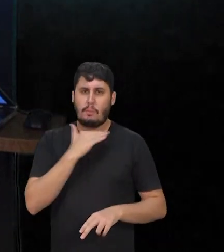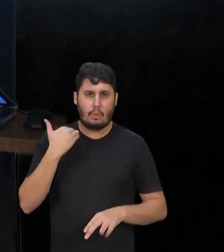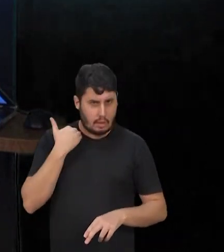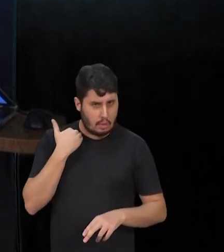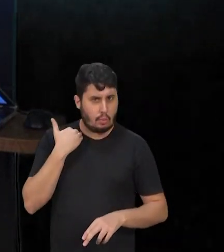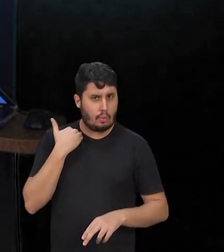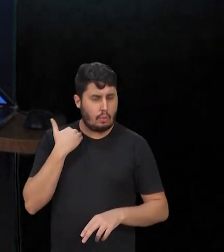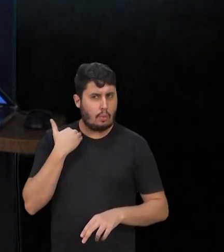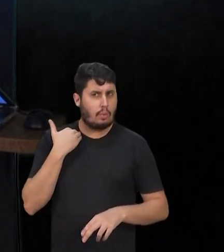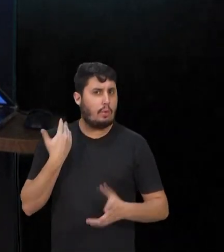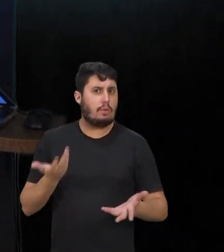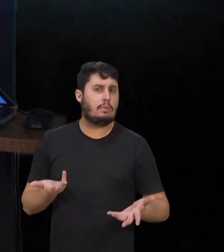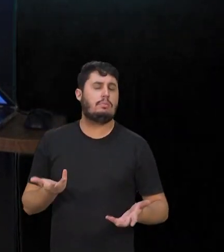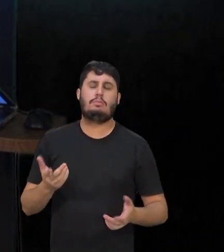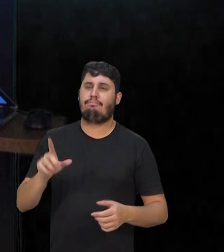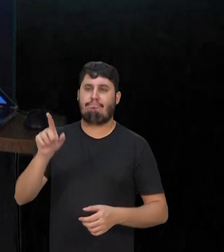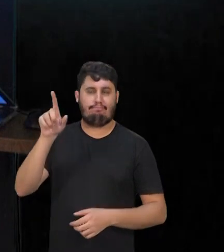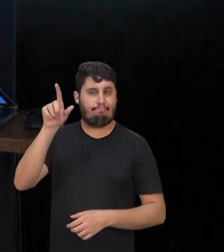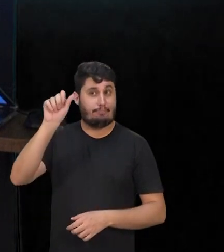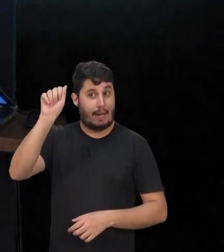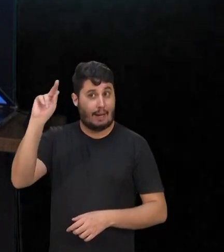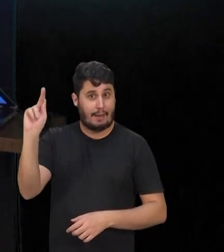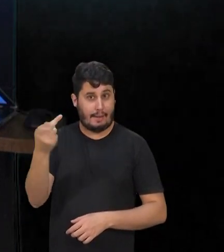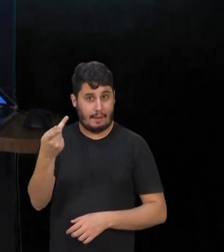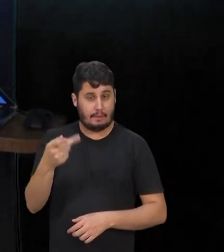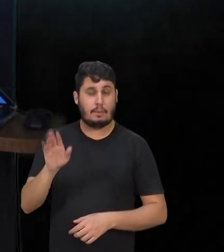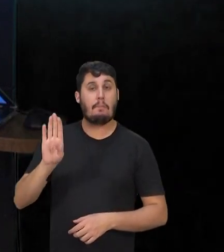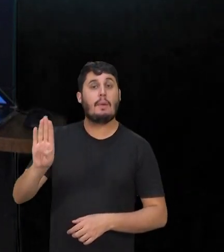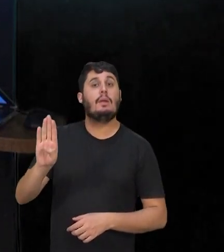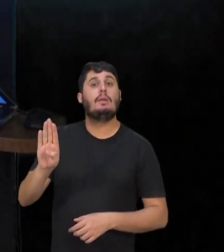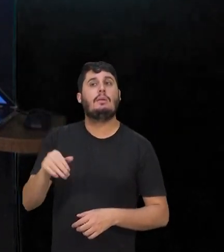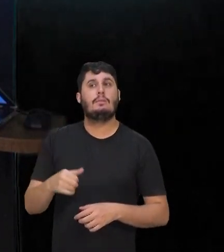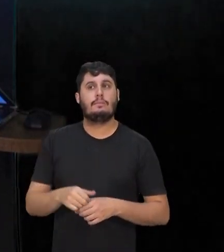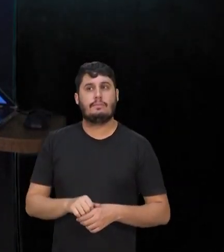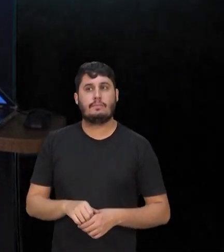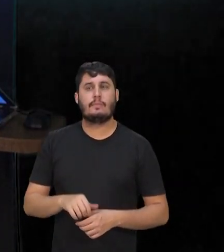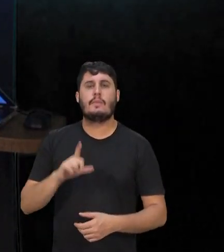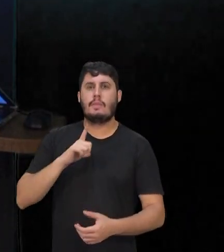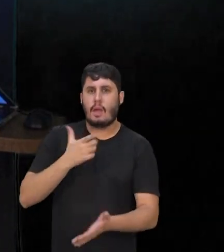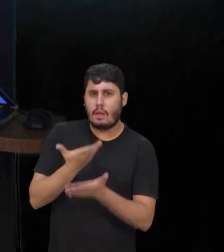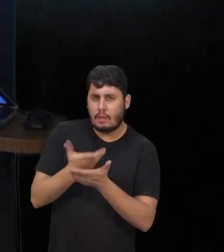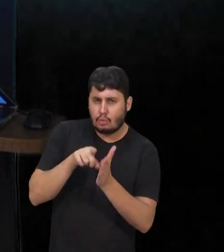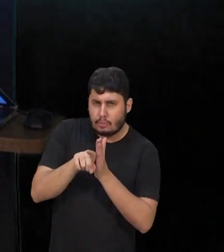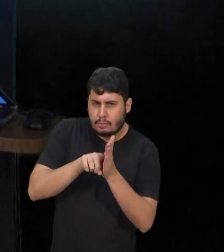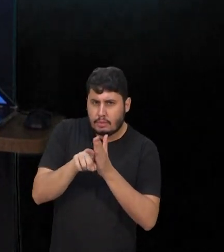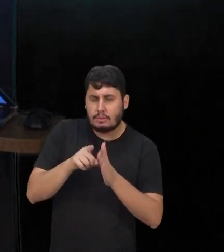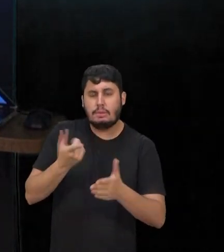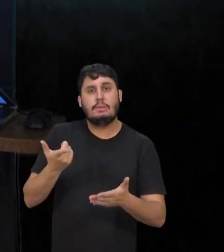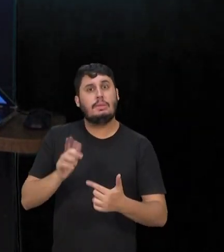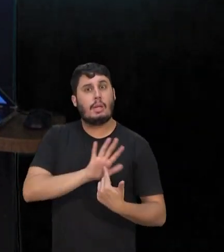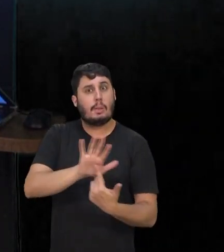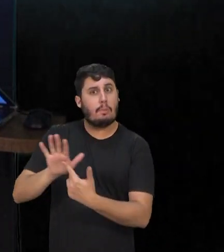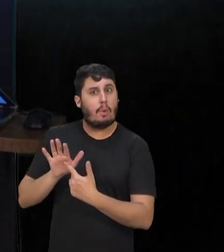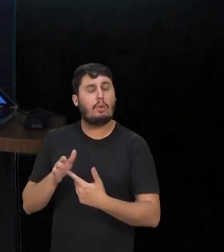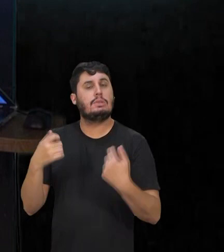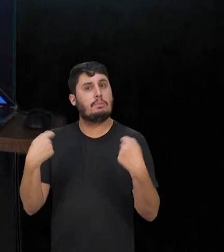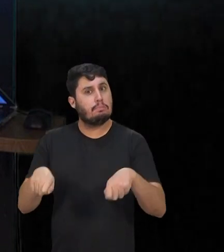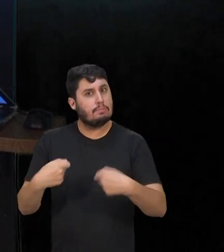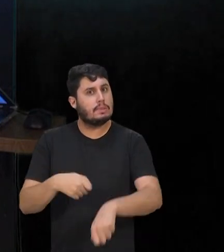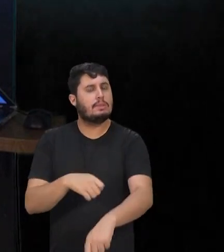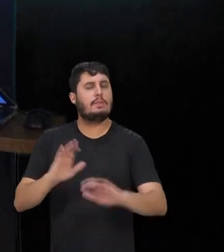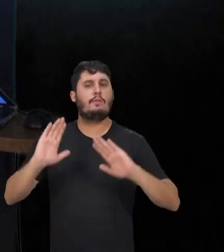que essa é a resposta correta. Vamos para a letra B. Aos estudos que reafirmam a importância desse dia para a cultura